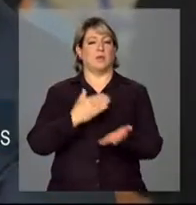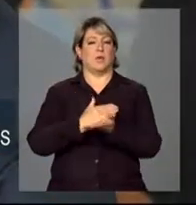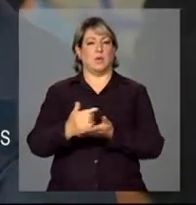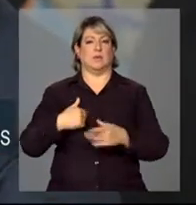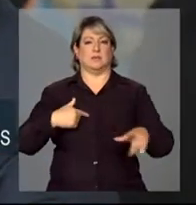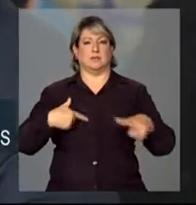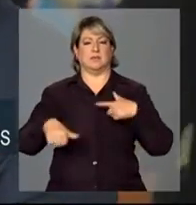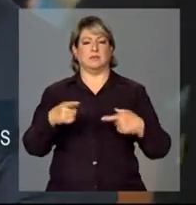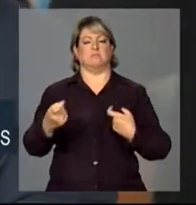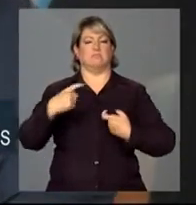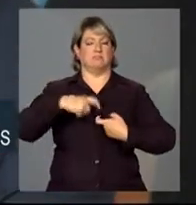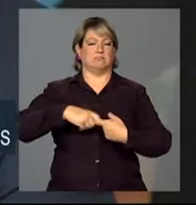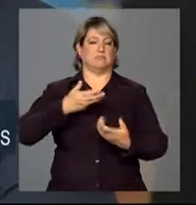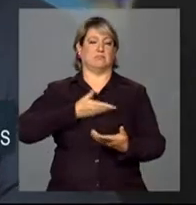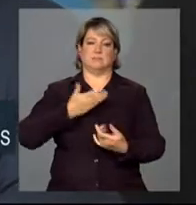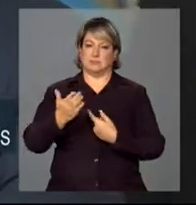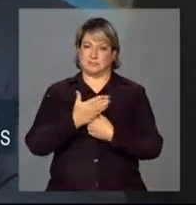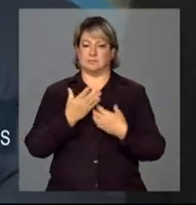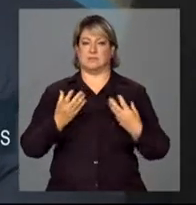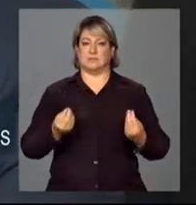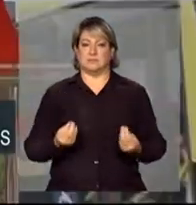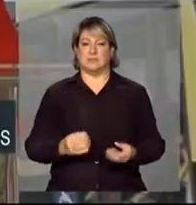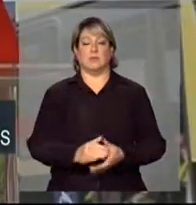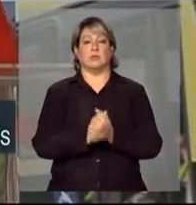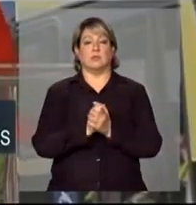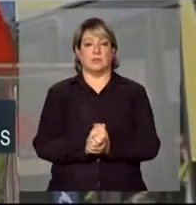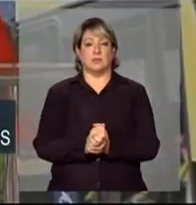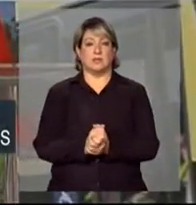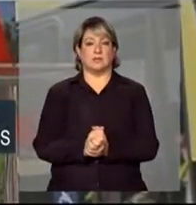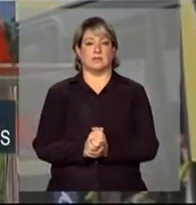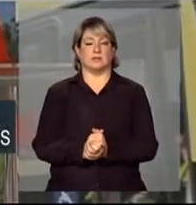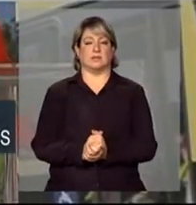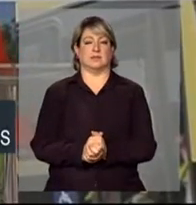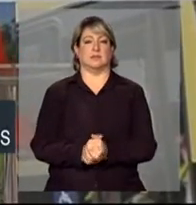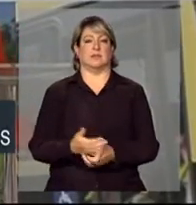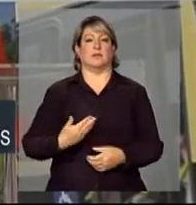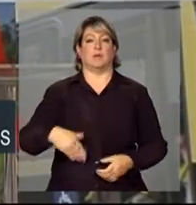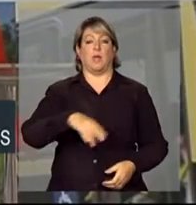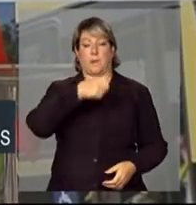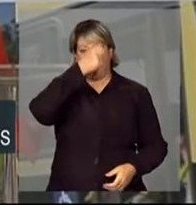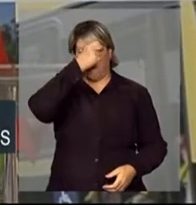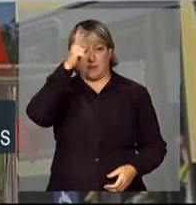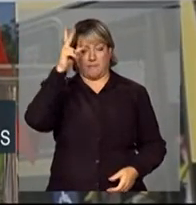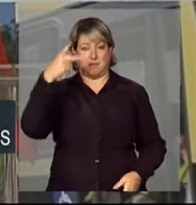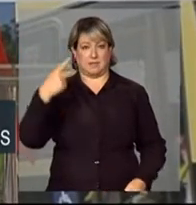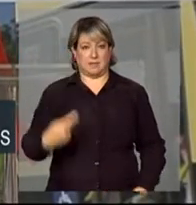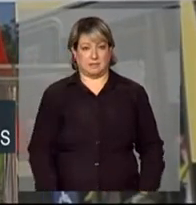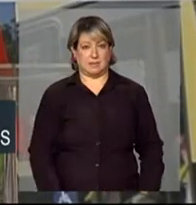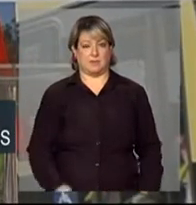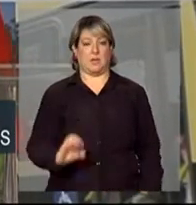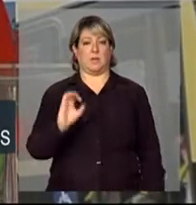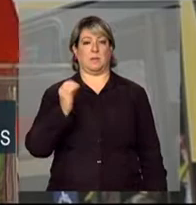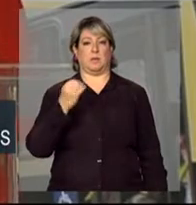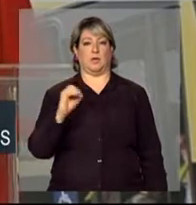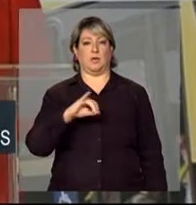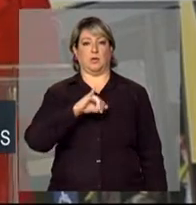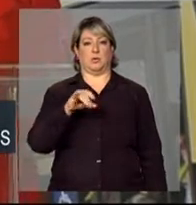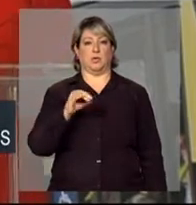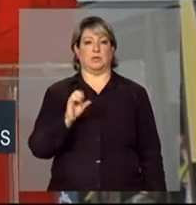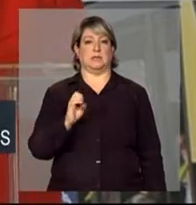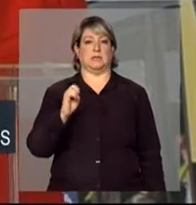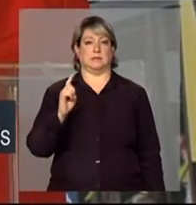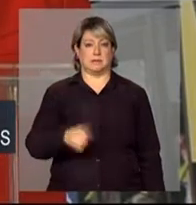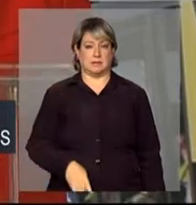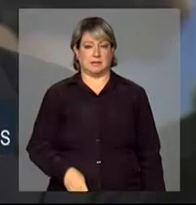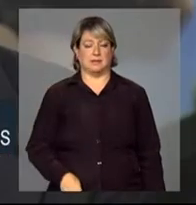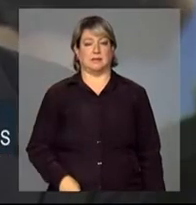mandato, um grande parceiro, cumprimentar o nosso prefeito aqui de Porto Alegre, José